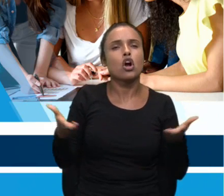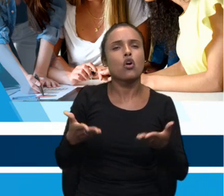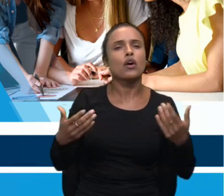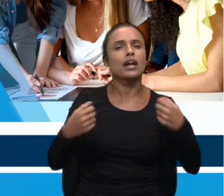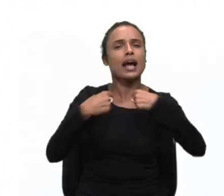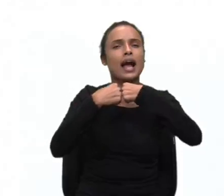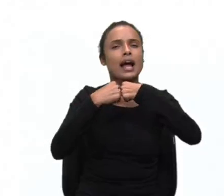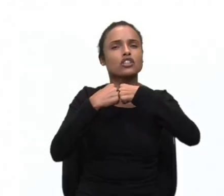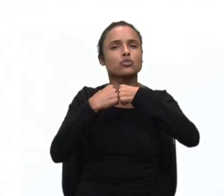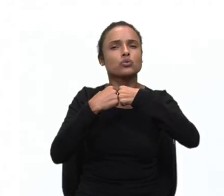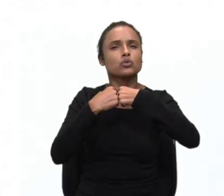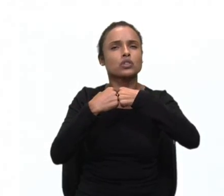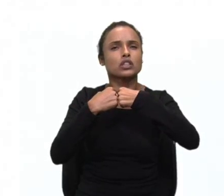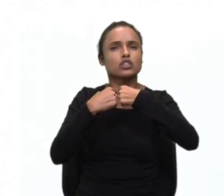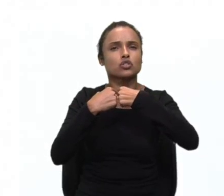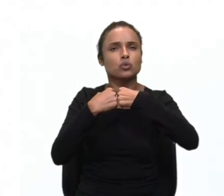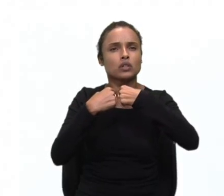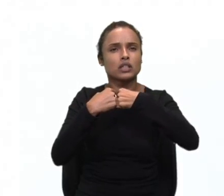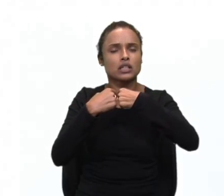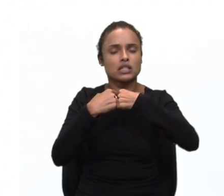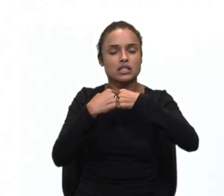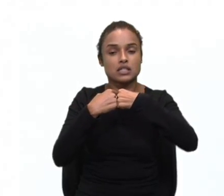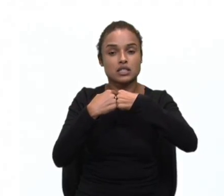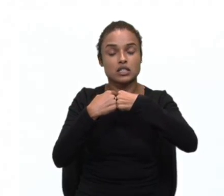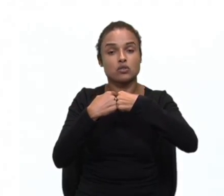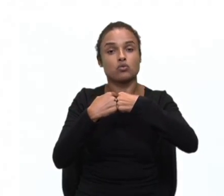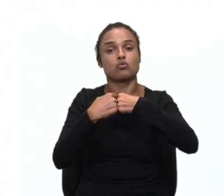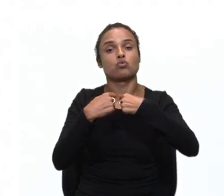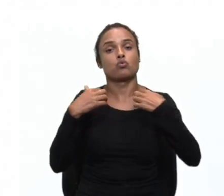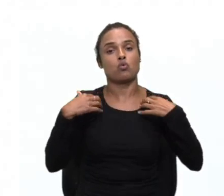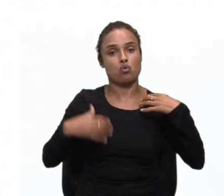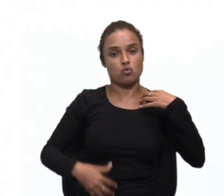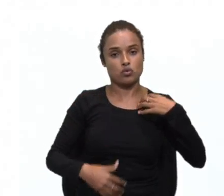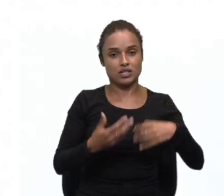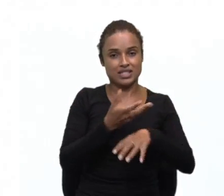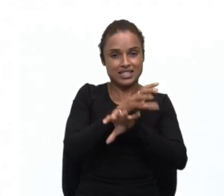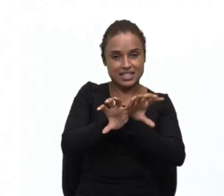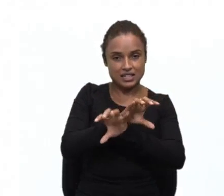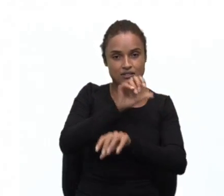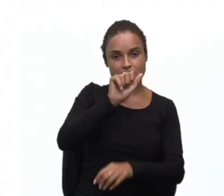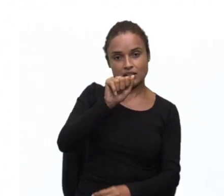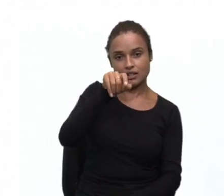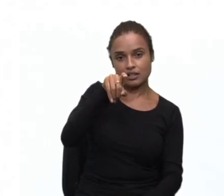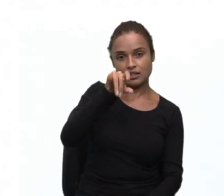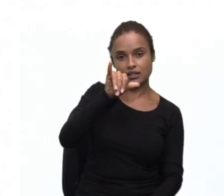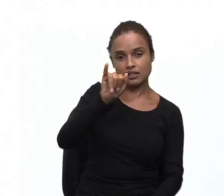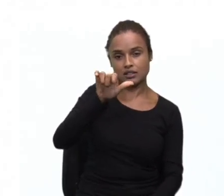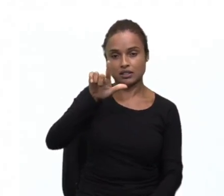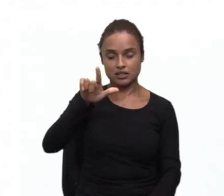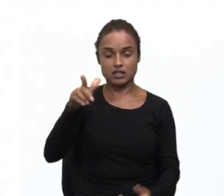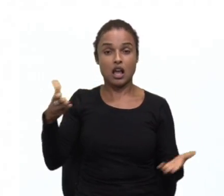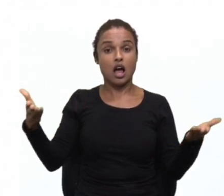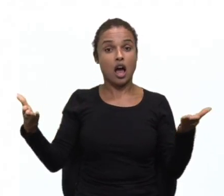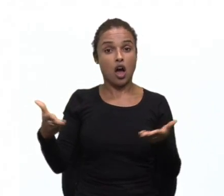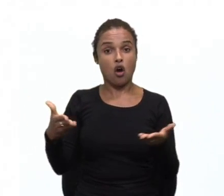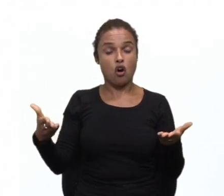superiores agora. Membro superior, eu vou falar da articulação do ombro primeiro, envolvida pela articulação